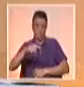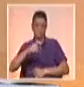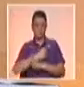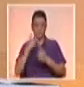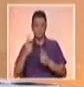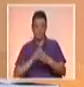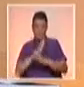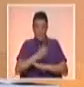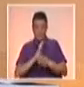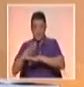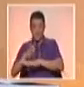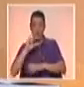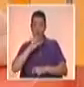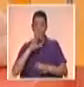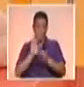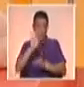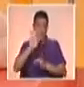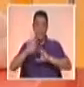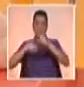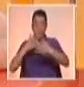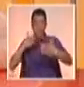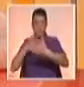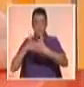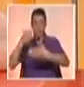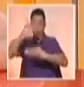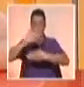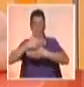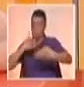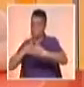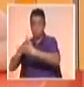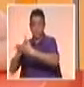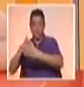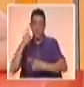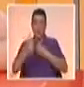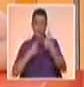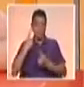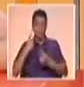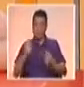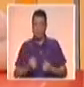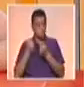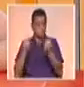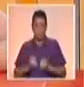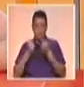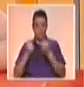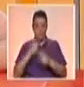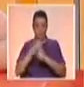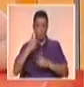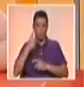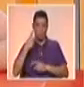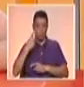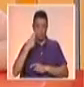Não tem, porque não tem acessibilidade, quer dizer, eles podem escolher, mas depois as barreiras são tantas que alguns são perseverantes, e mesmo assim, quer dizer, eu conheço uma